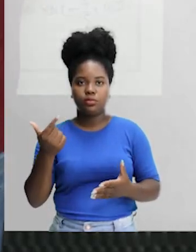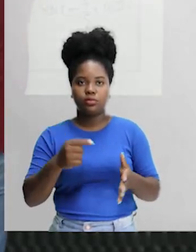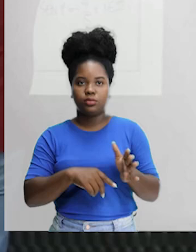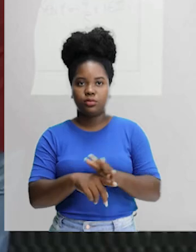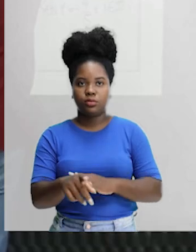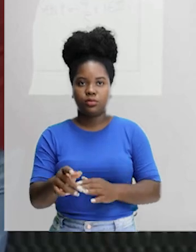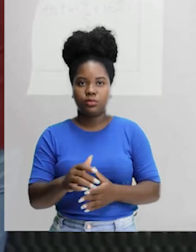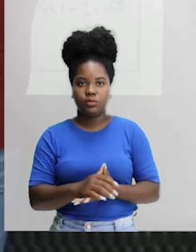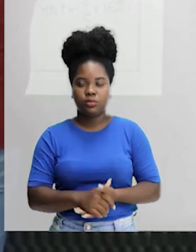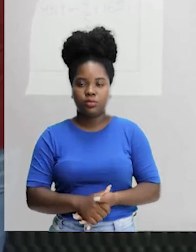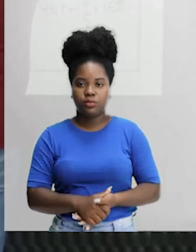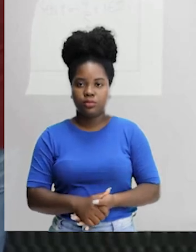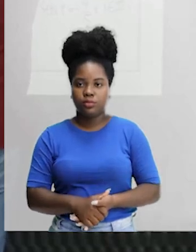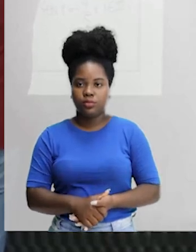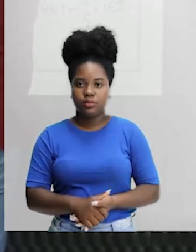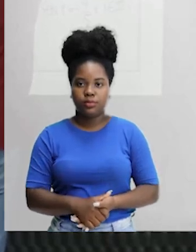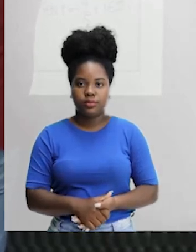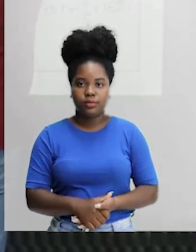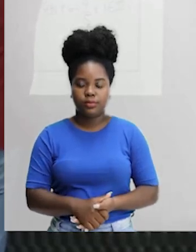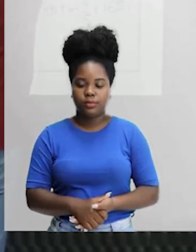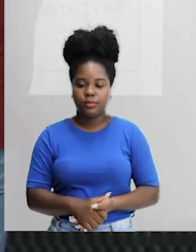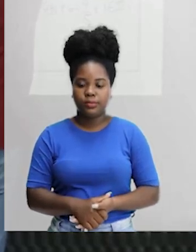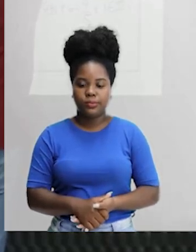não é o seno, aqui é o cosseno.